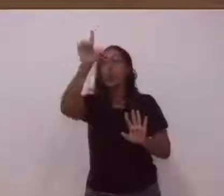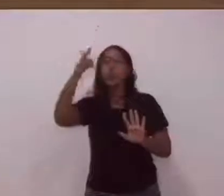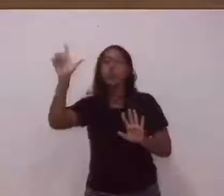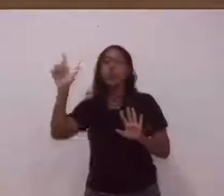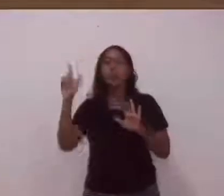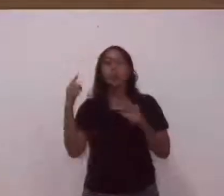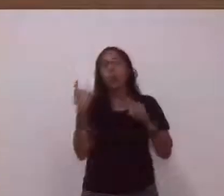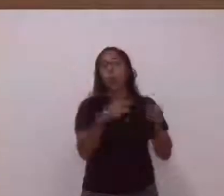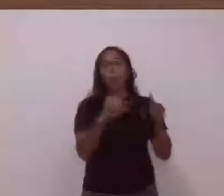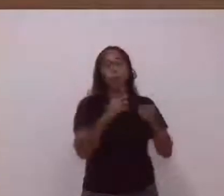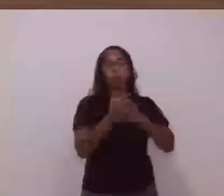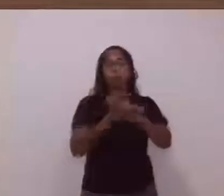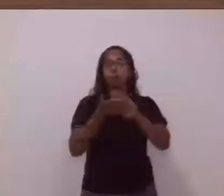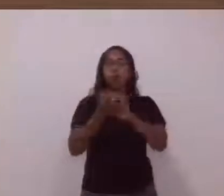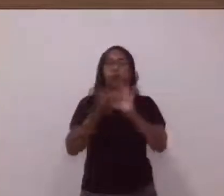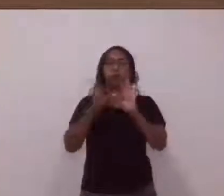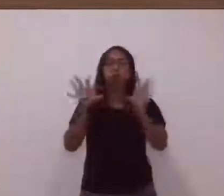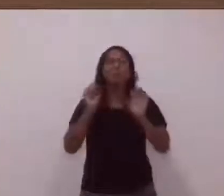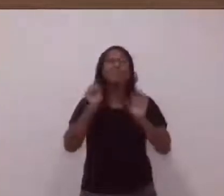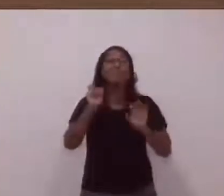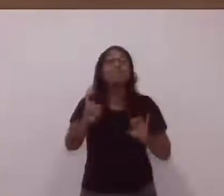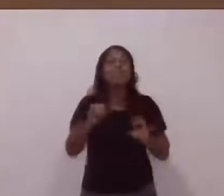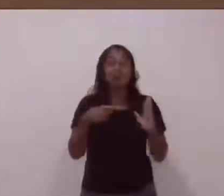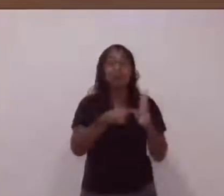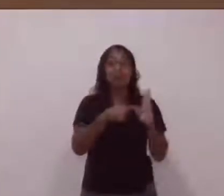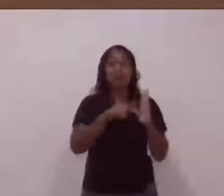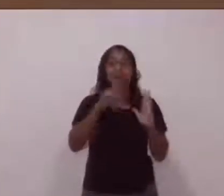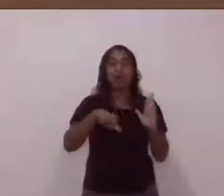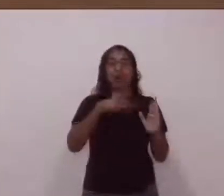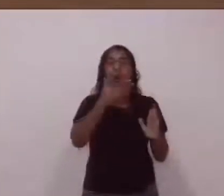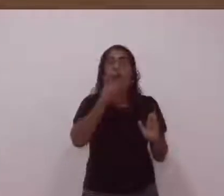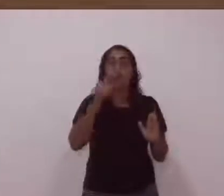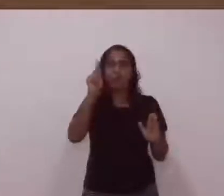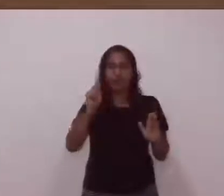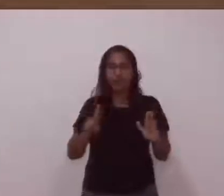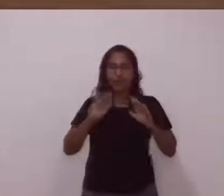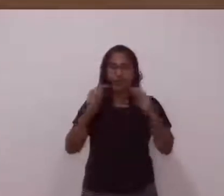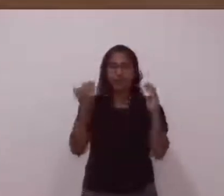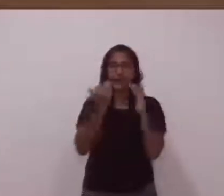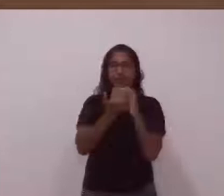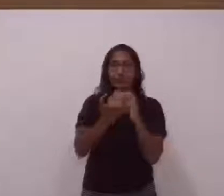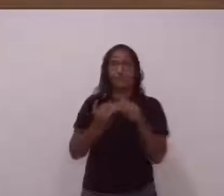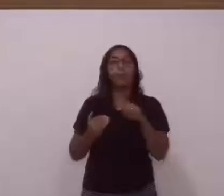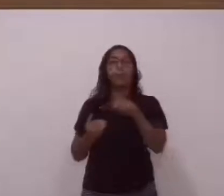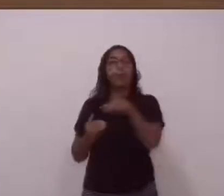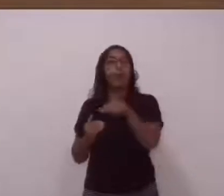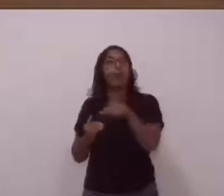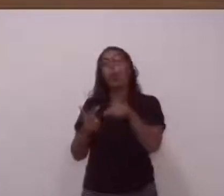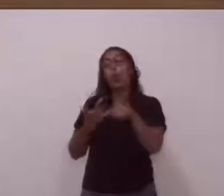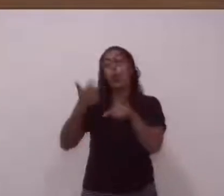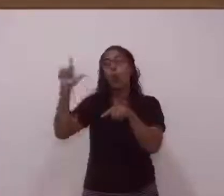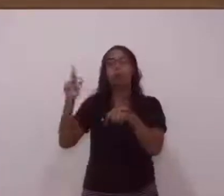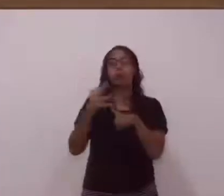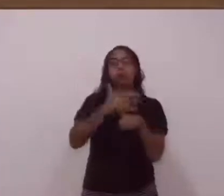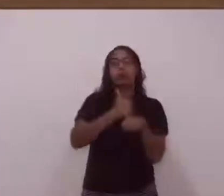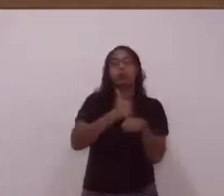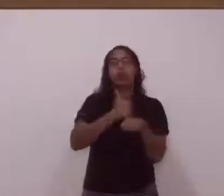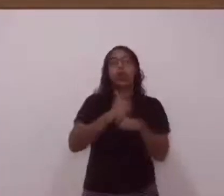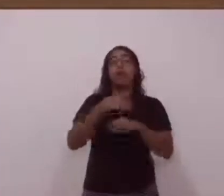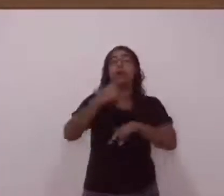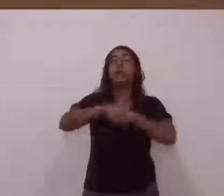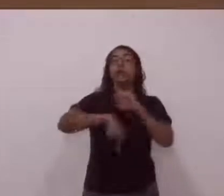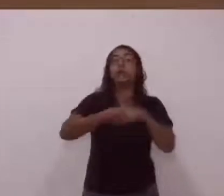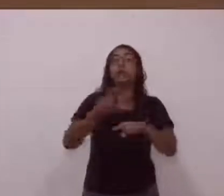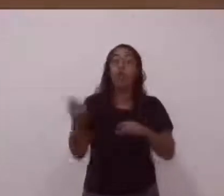Se o denunciante for o presidente da Câmara passará a presidência ao substituto legal para os atos do processo e só votará se